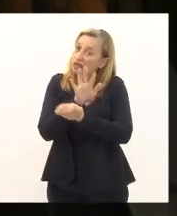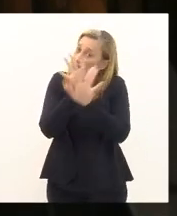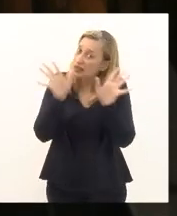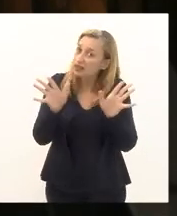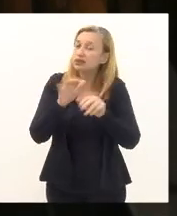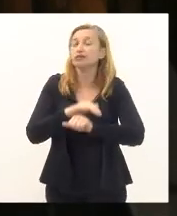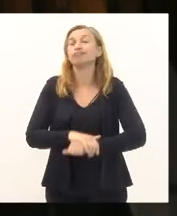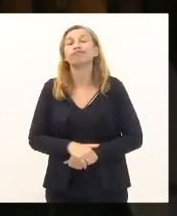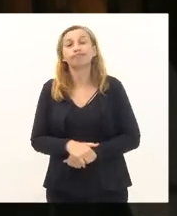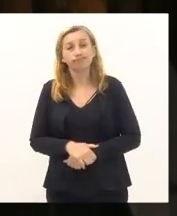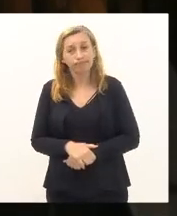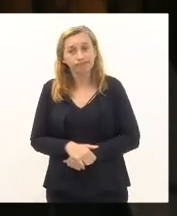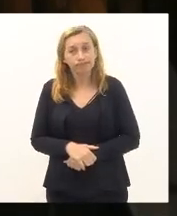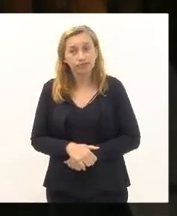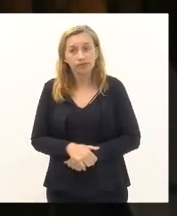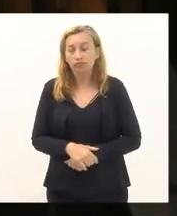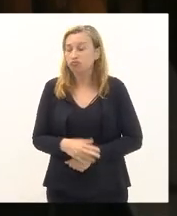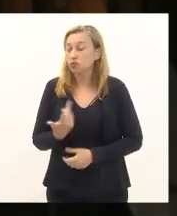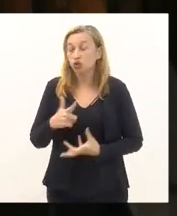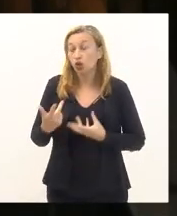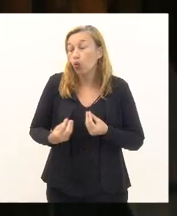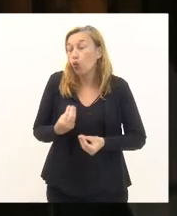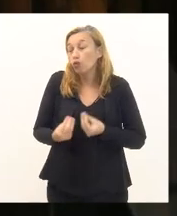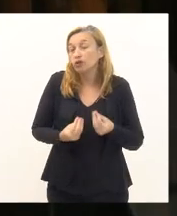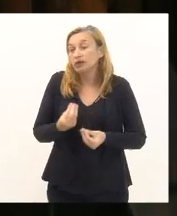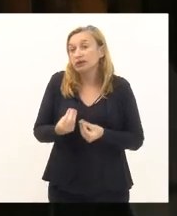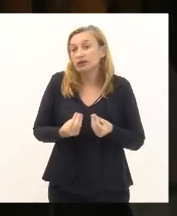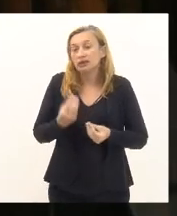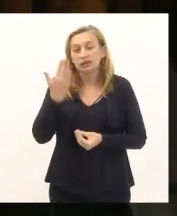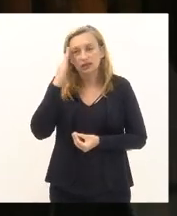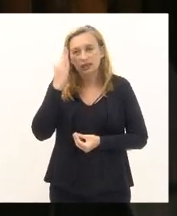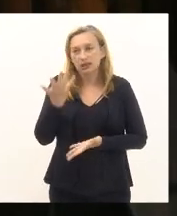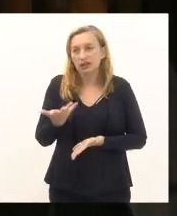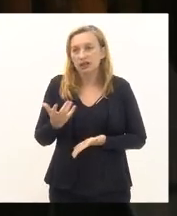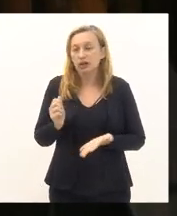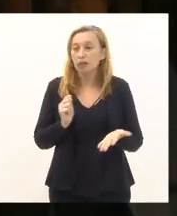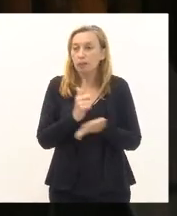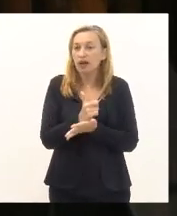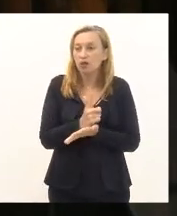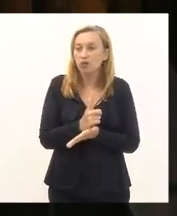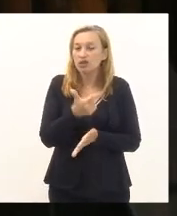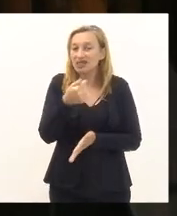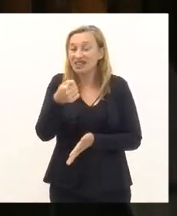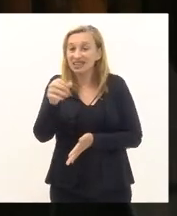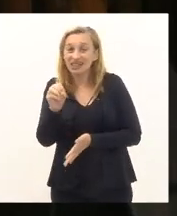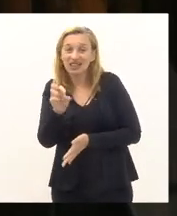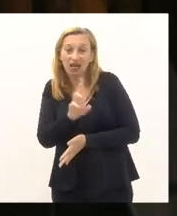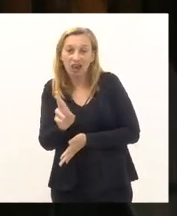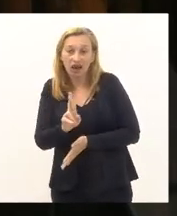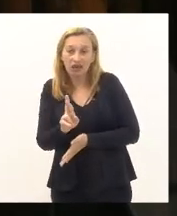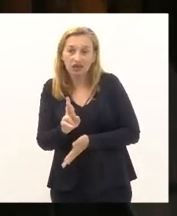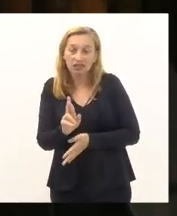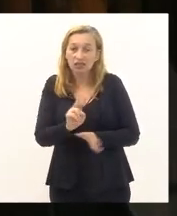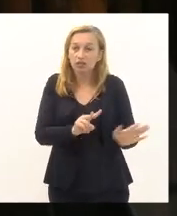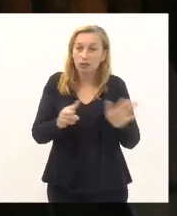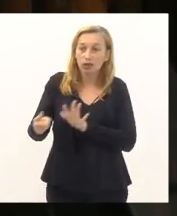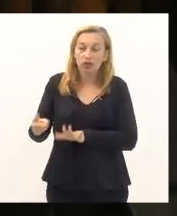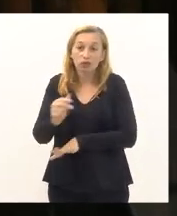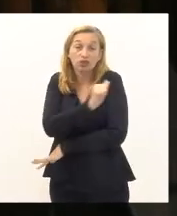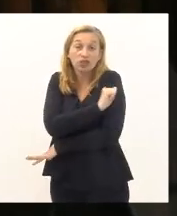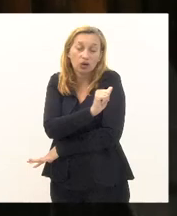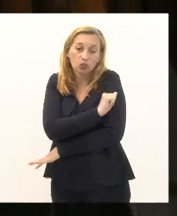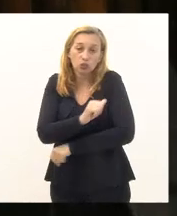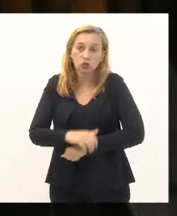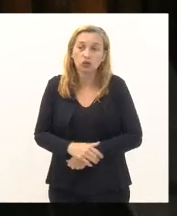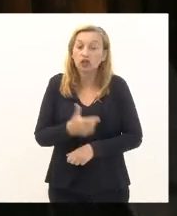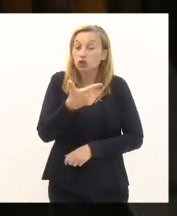transparência. Não dá para entender por que se pagou passaportes semanais de R$ 70,00 para os estudantes, por que se